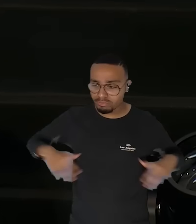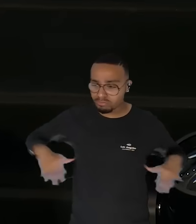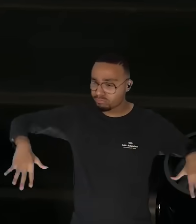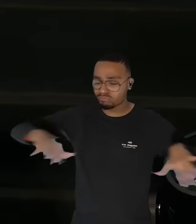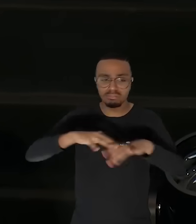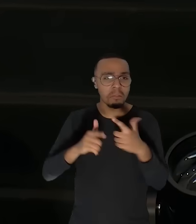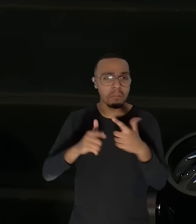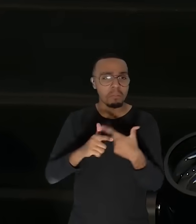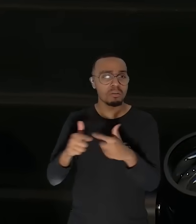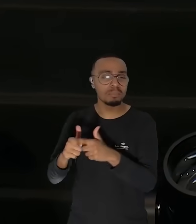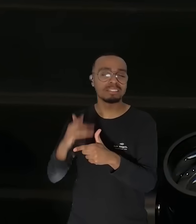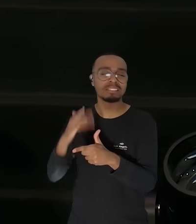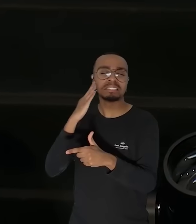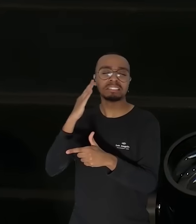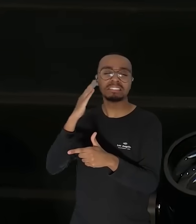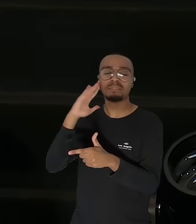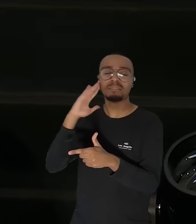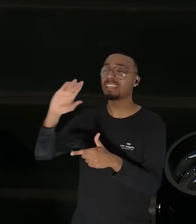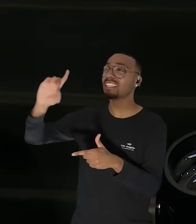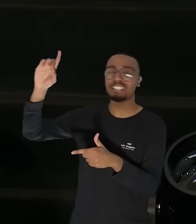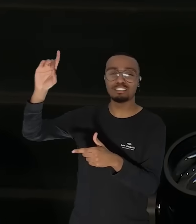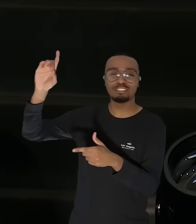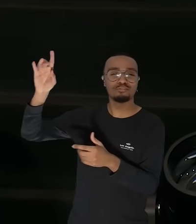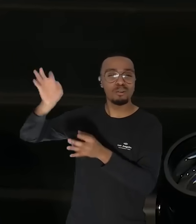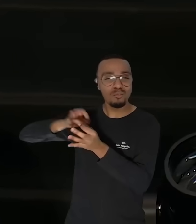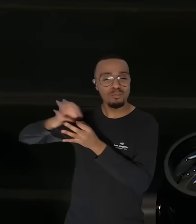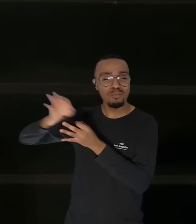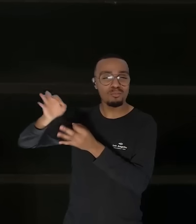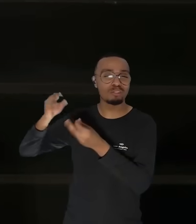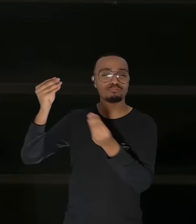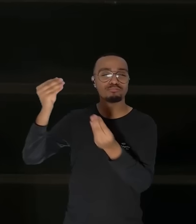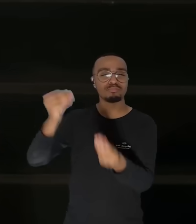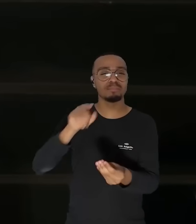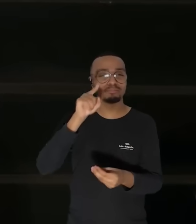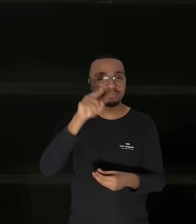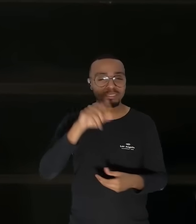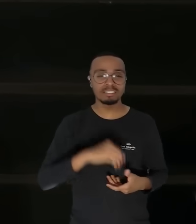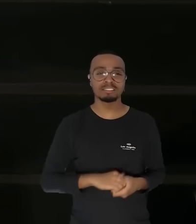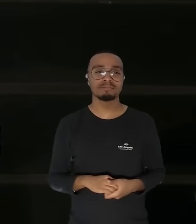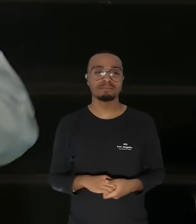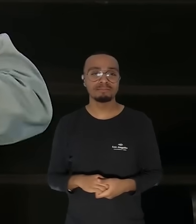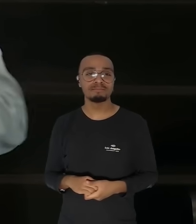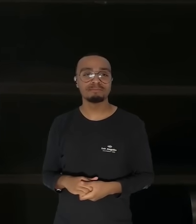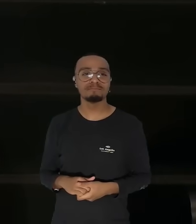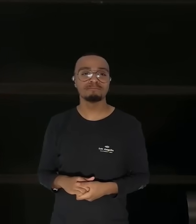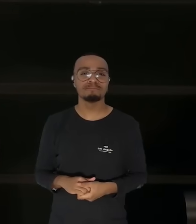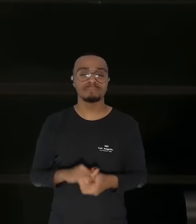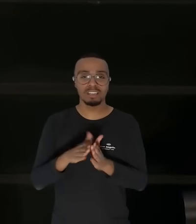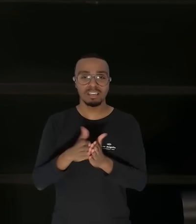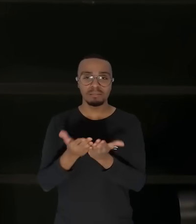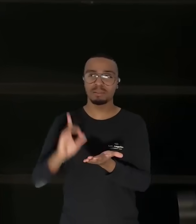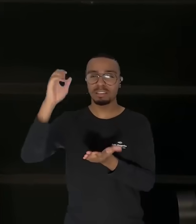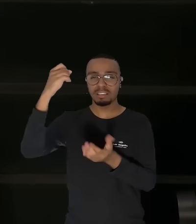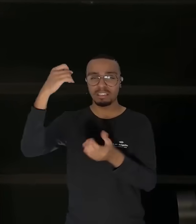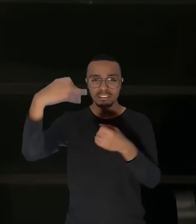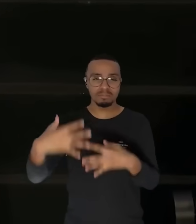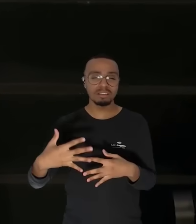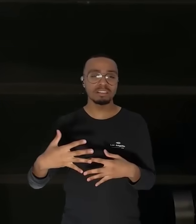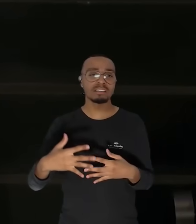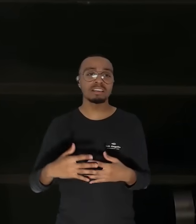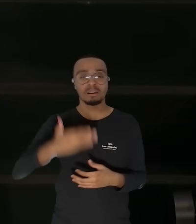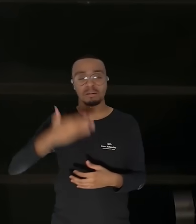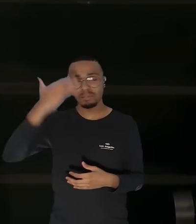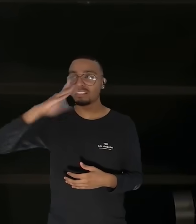nos seus problemas. A Bíblia diz que a presença de Deus nos ajuda nos problemas.